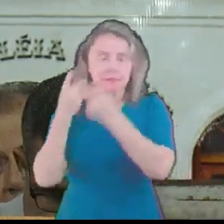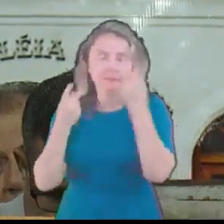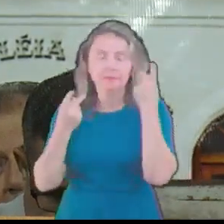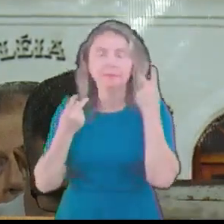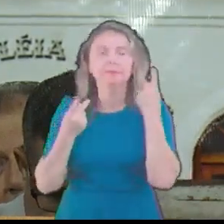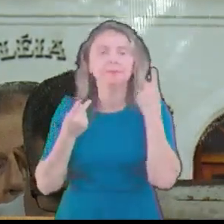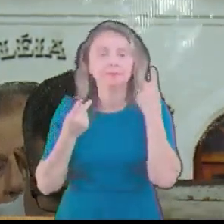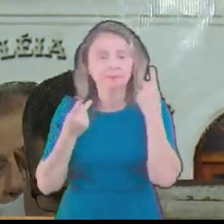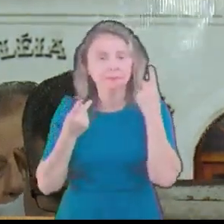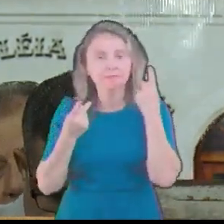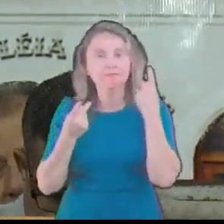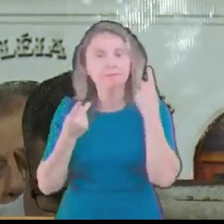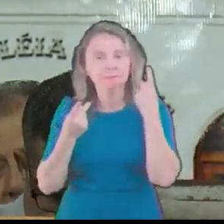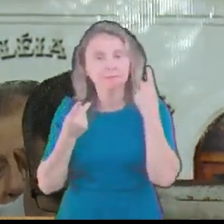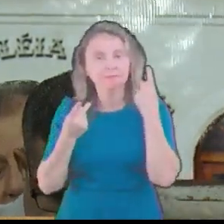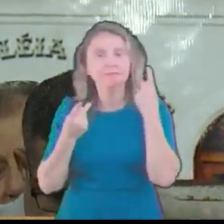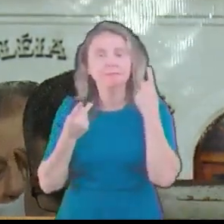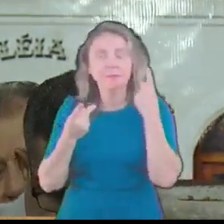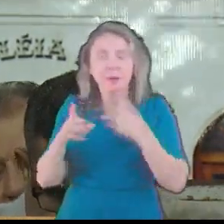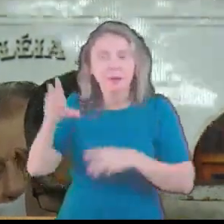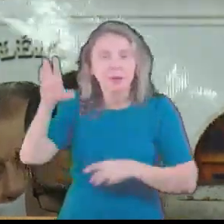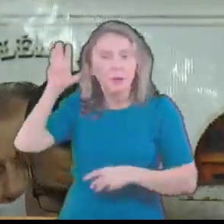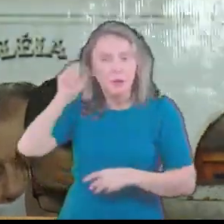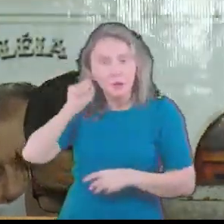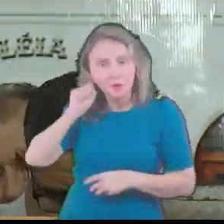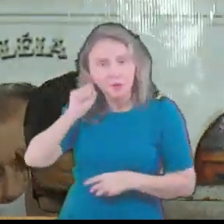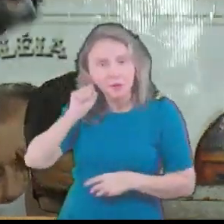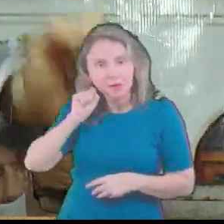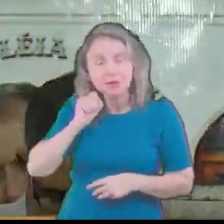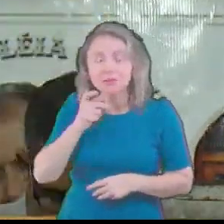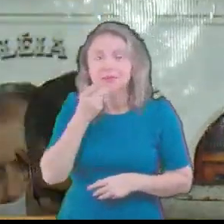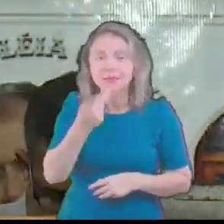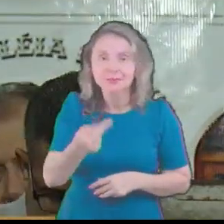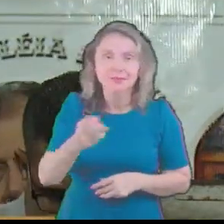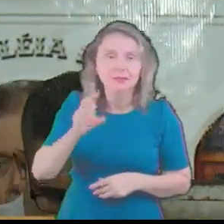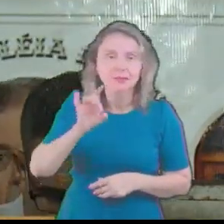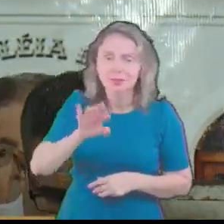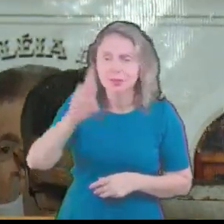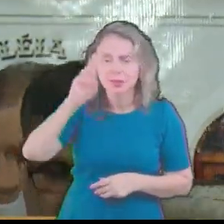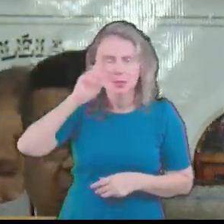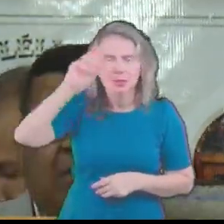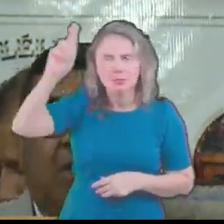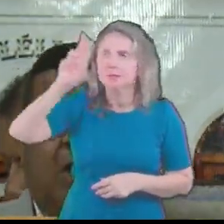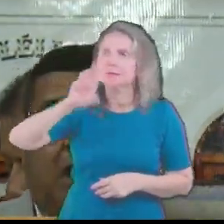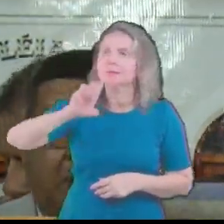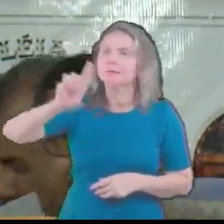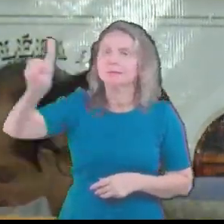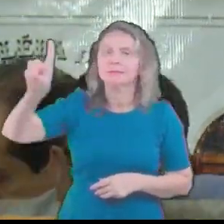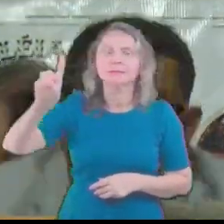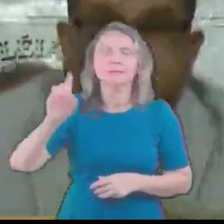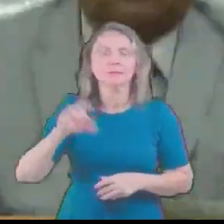Senhor é Deus, somente o Senhor é Deus. Fica de pé nesta noite em nome de Jesus.